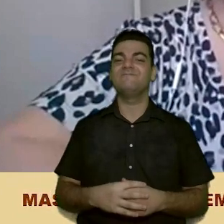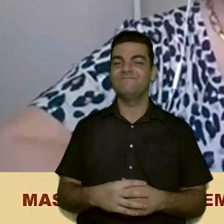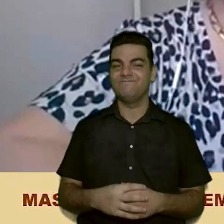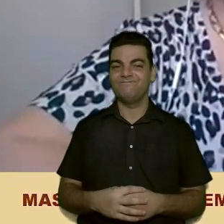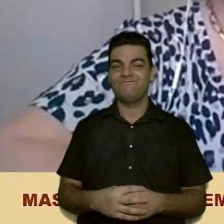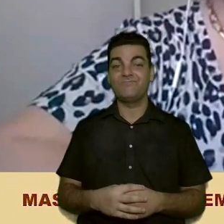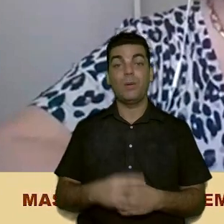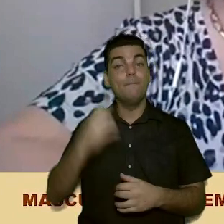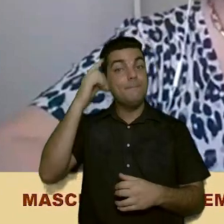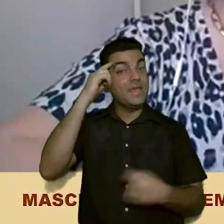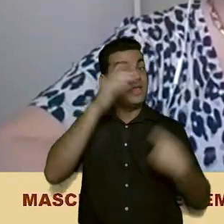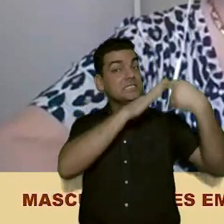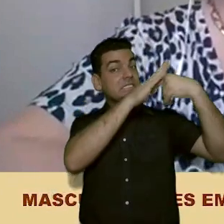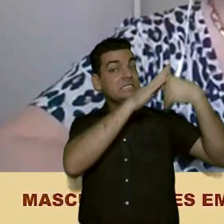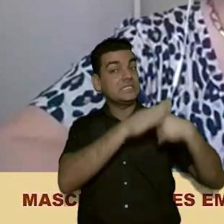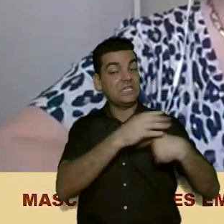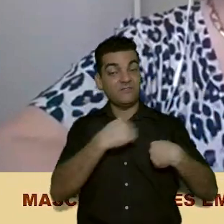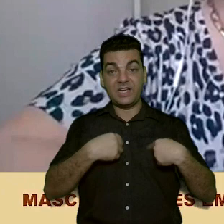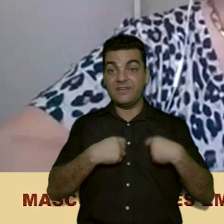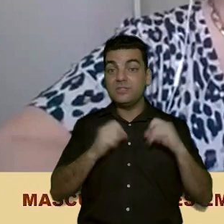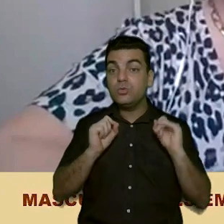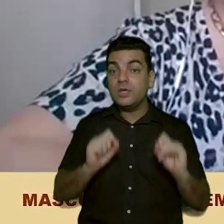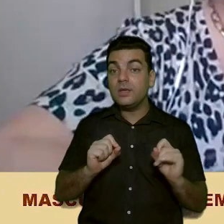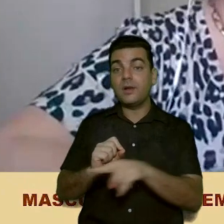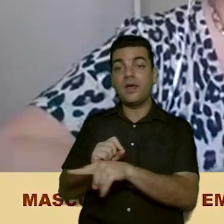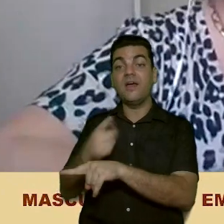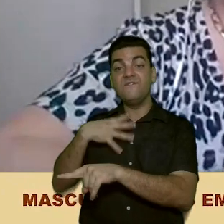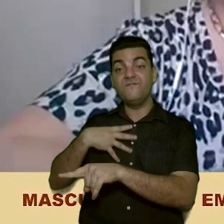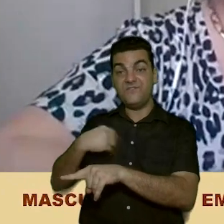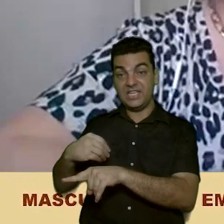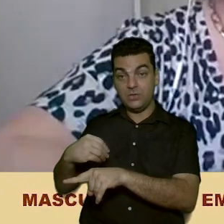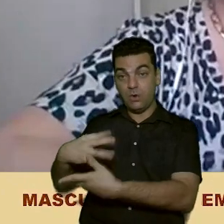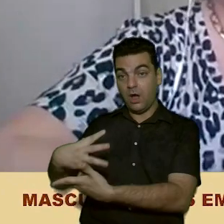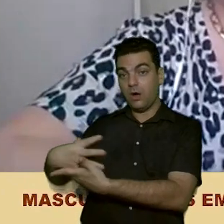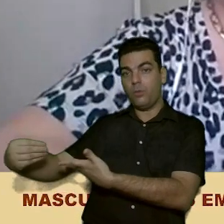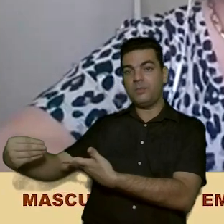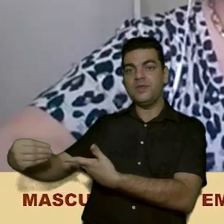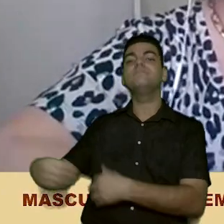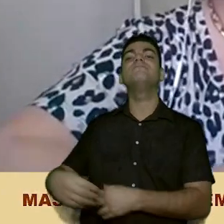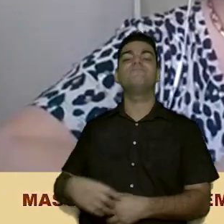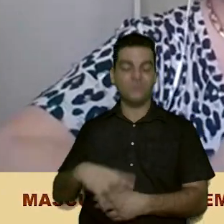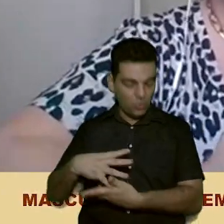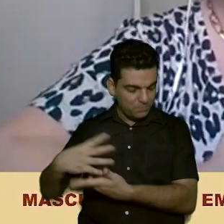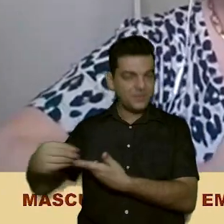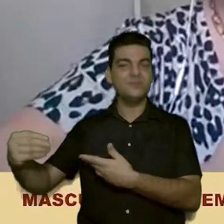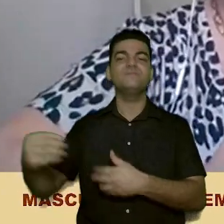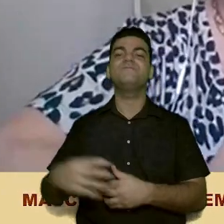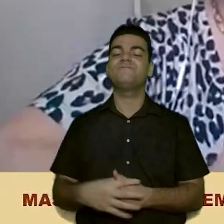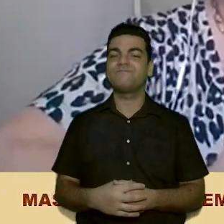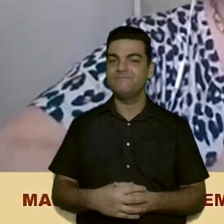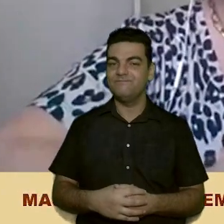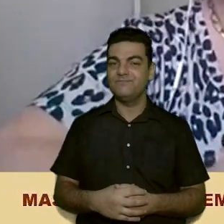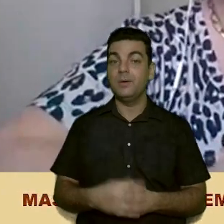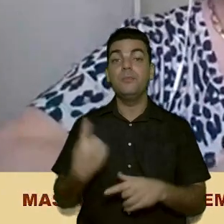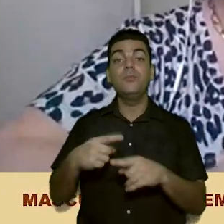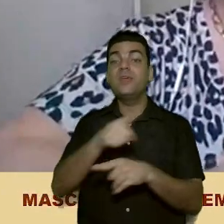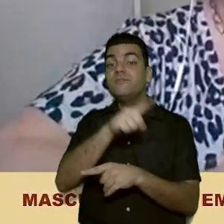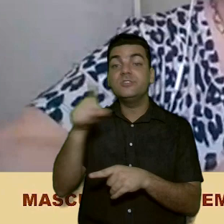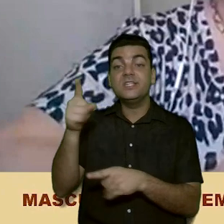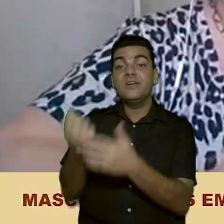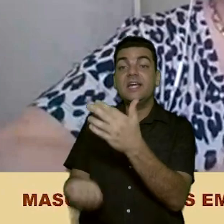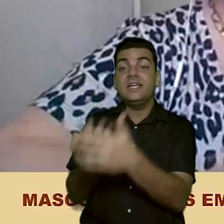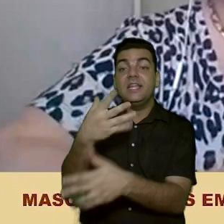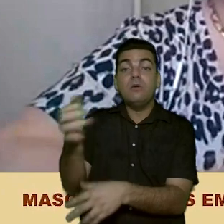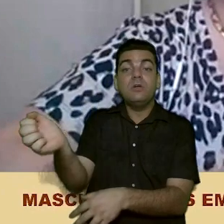assim, exemplo, exemplo e exemplo. Então, faz aí uma varredura interna, vê teus comportamentos, revê teus comportamentos, porque